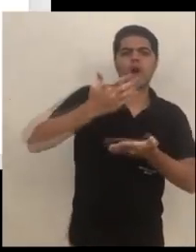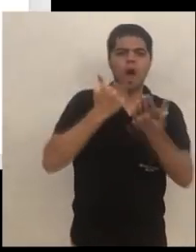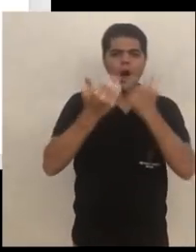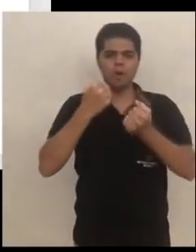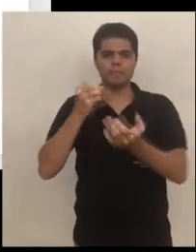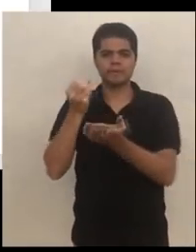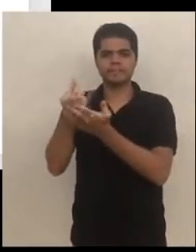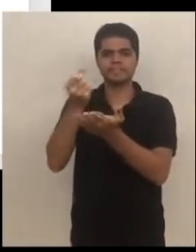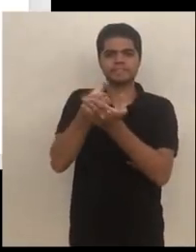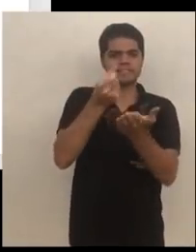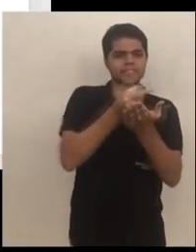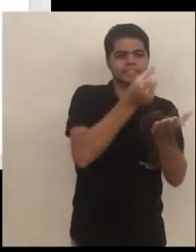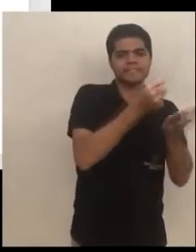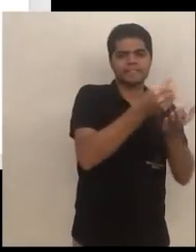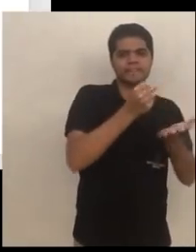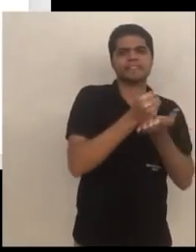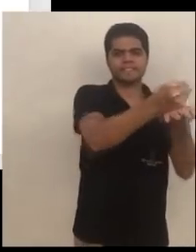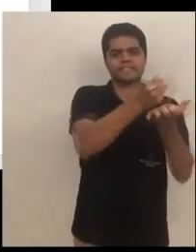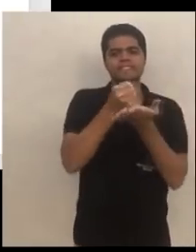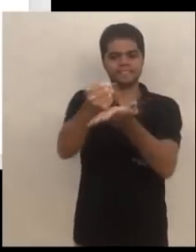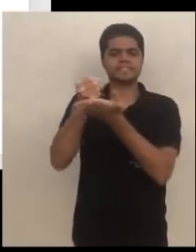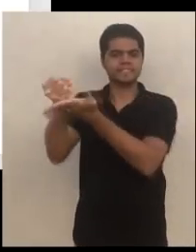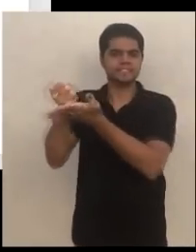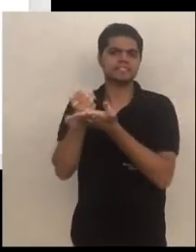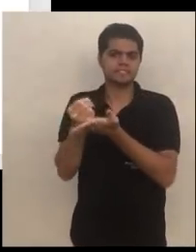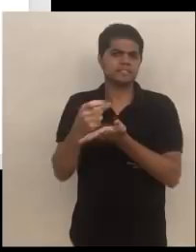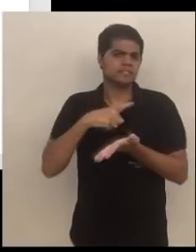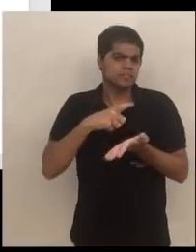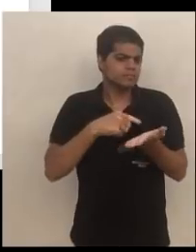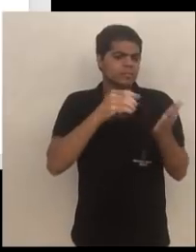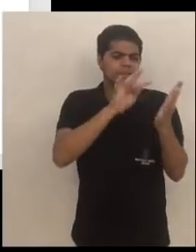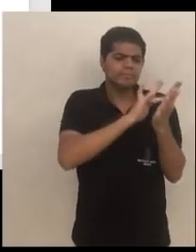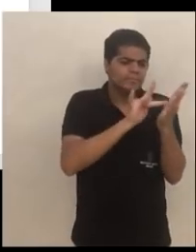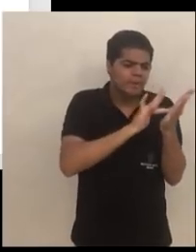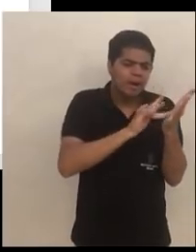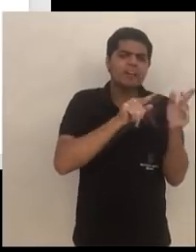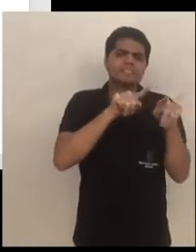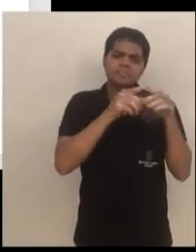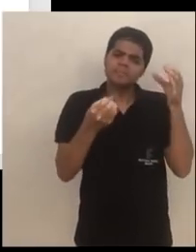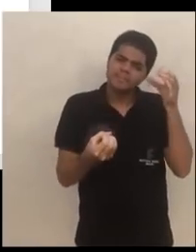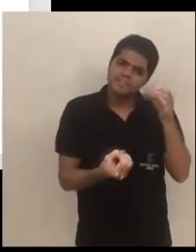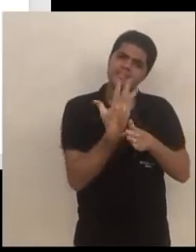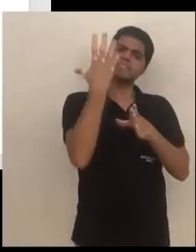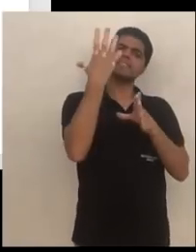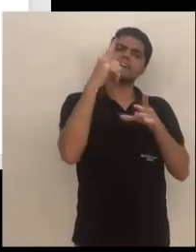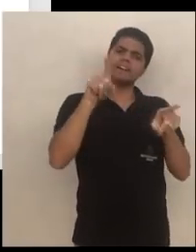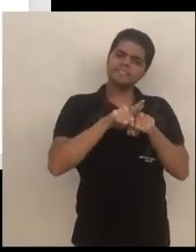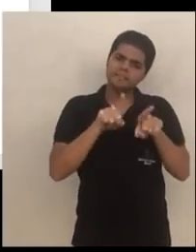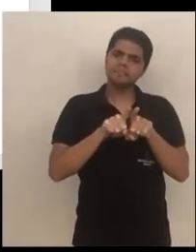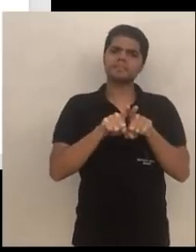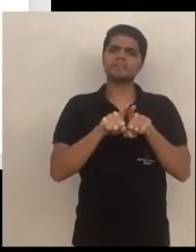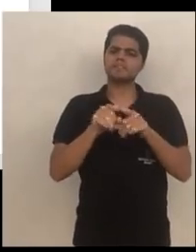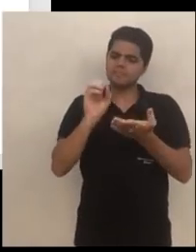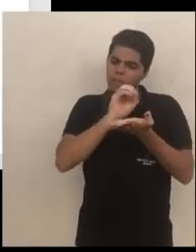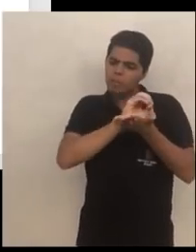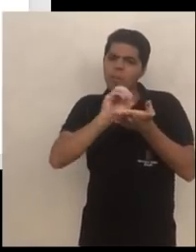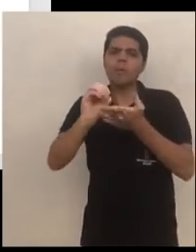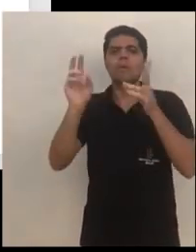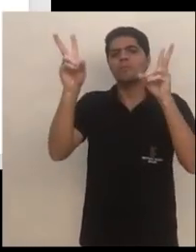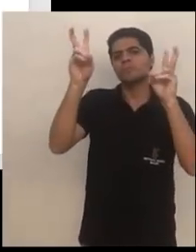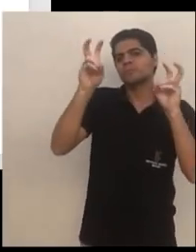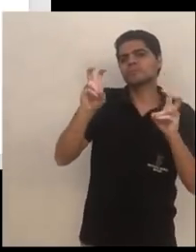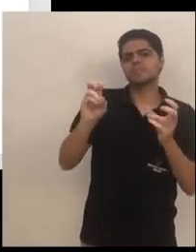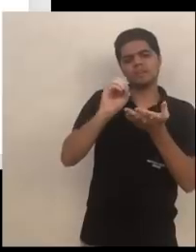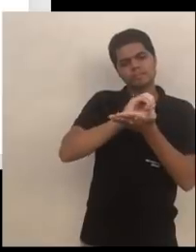aplicativos e ferramentas, mas a gente pode construir aí esse aplicativo específico para o segmento orgânico, para que fazer esse